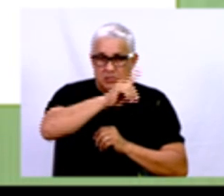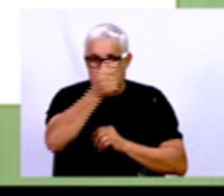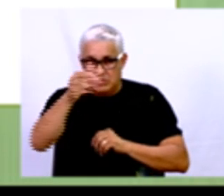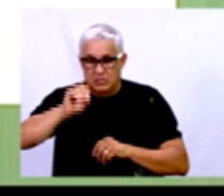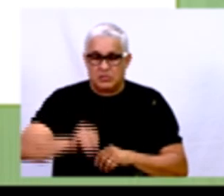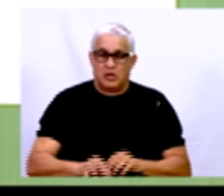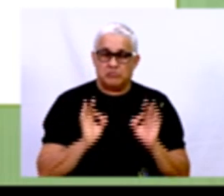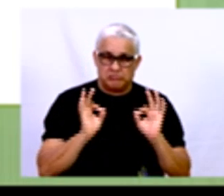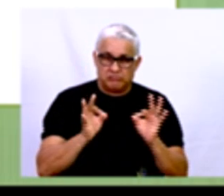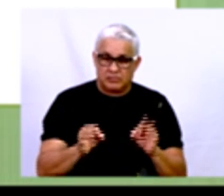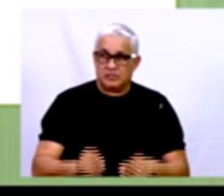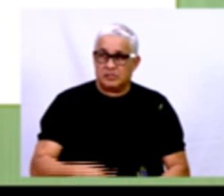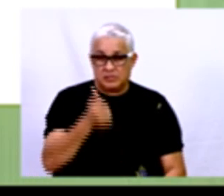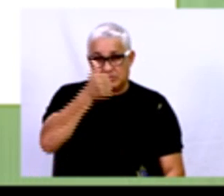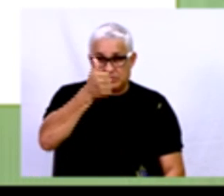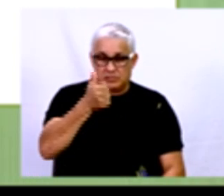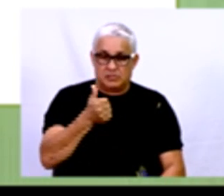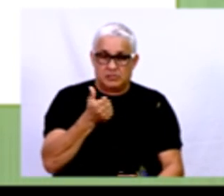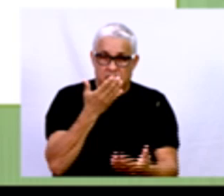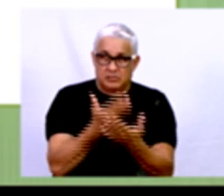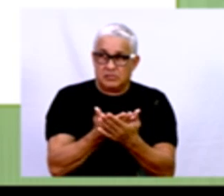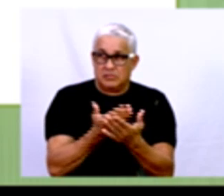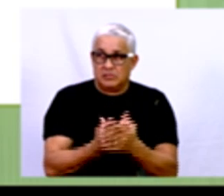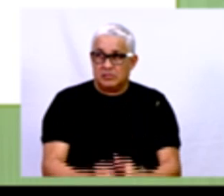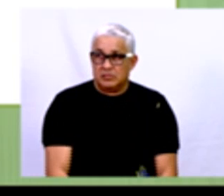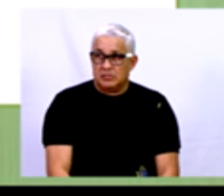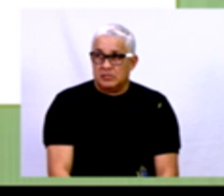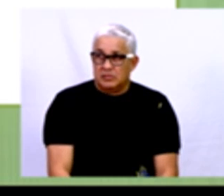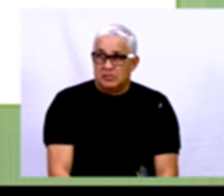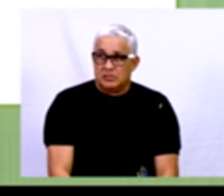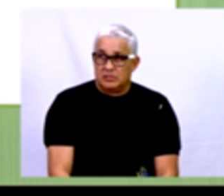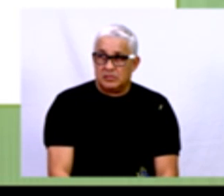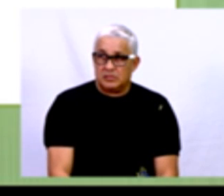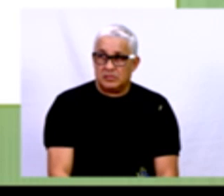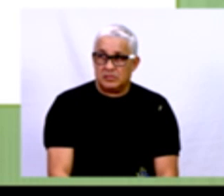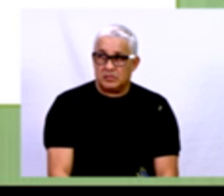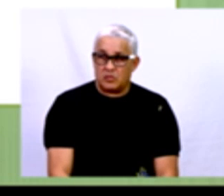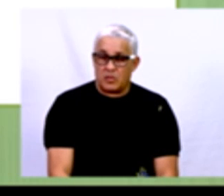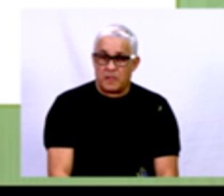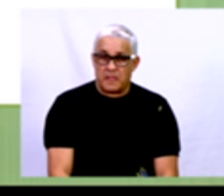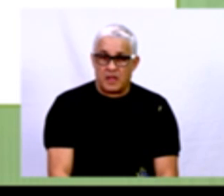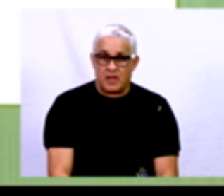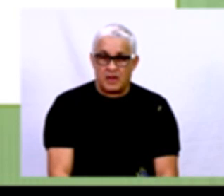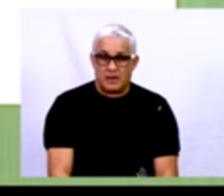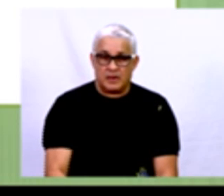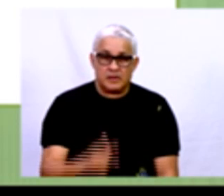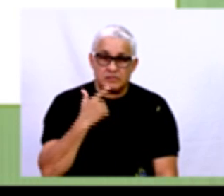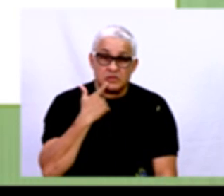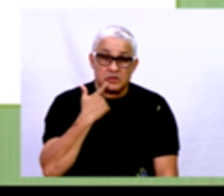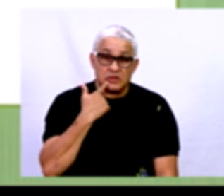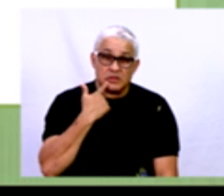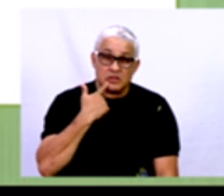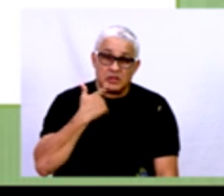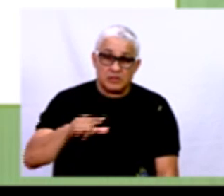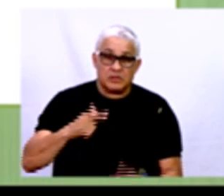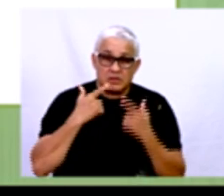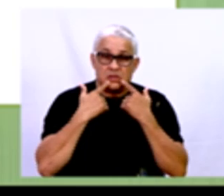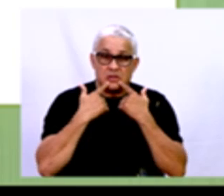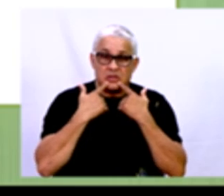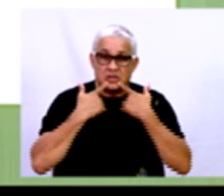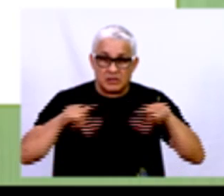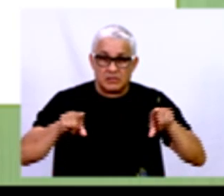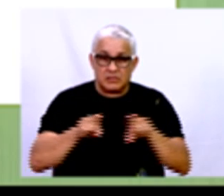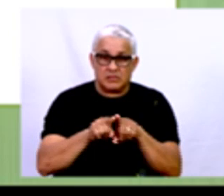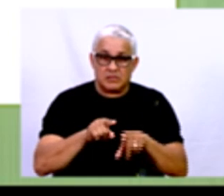Então, vamos para a nossa primeira aula, Aí no slide nós estamos vendo, nós vamos ver hoje língua, linguagem